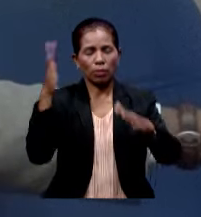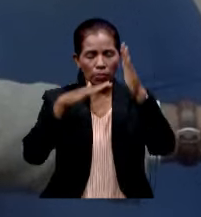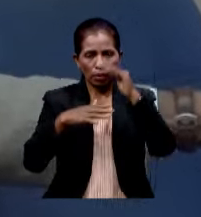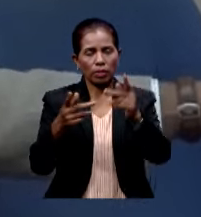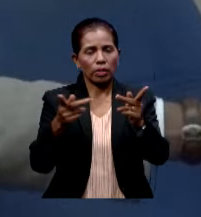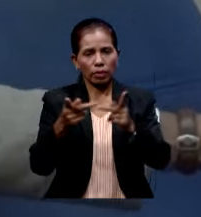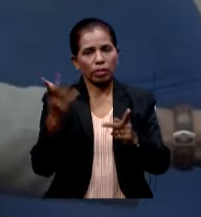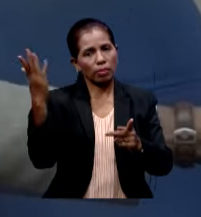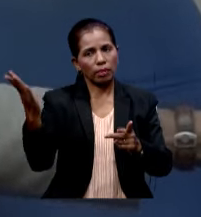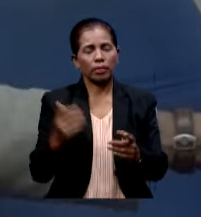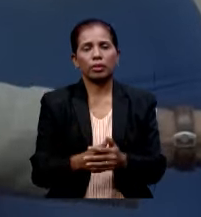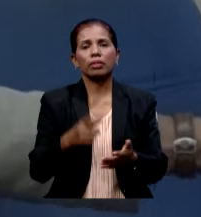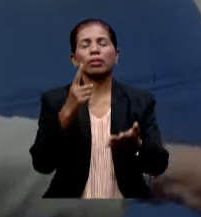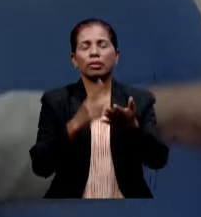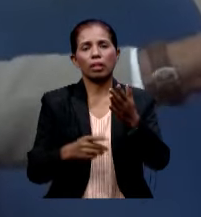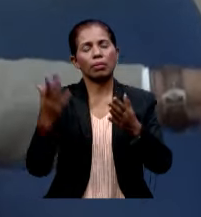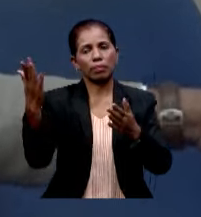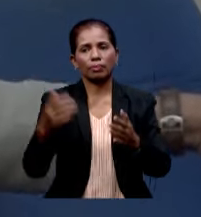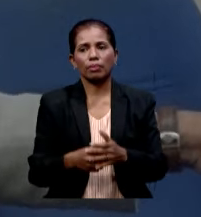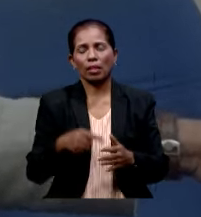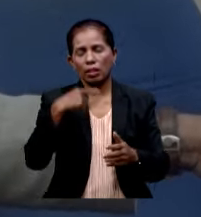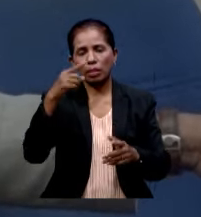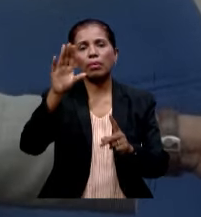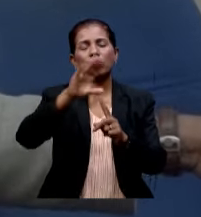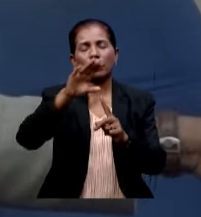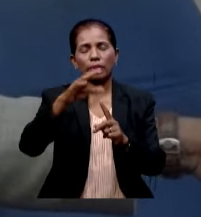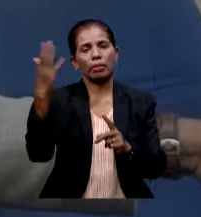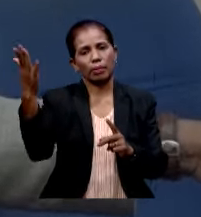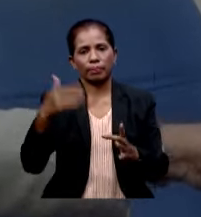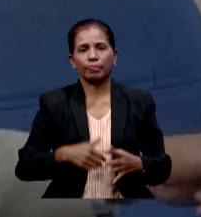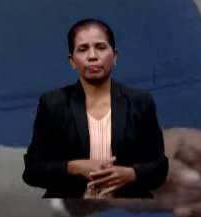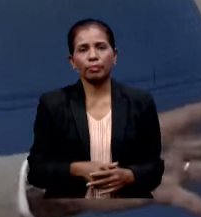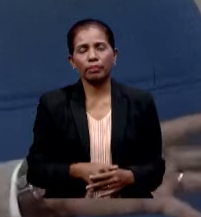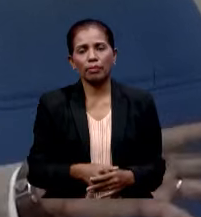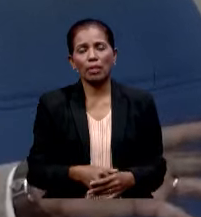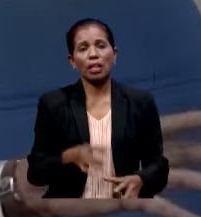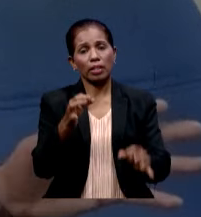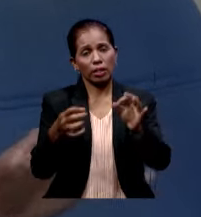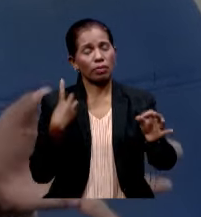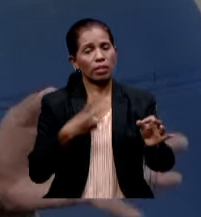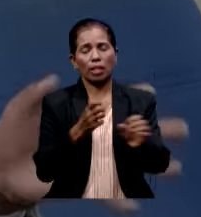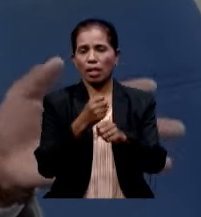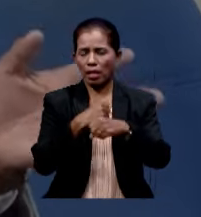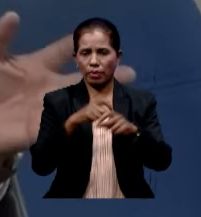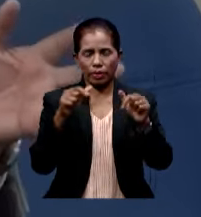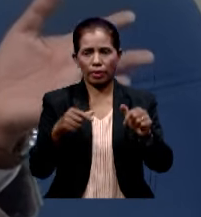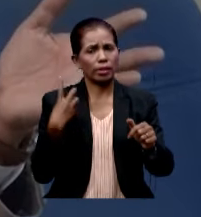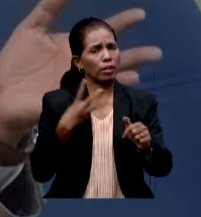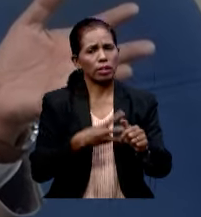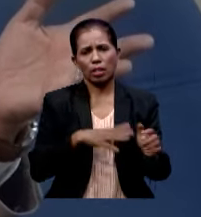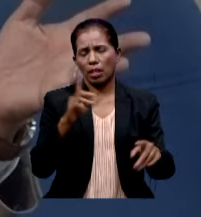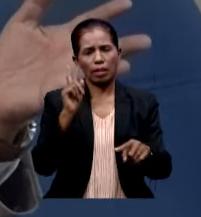sanção maxi rante neba. Isso é mak chefe neba. Mas quando ita la halo ida ne, ita la bela